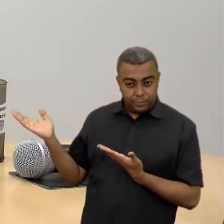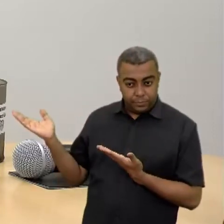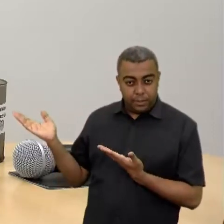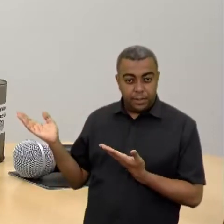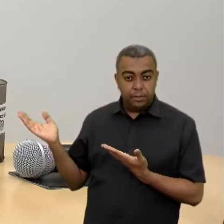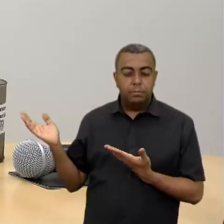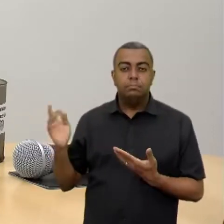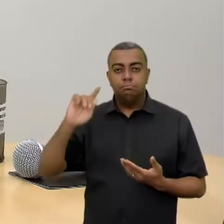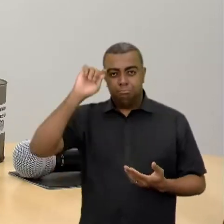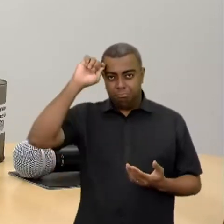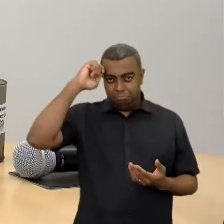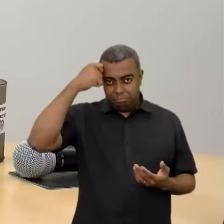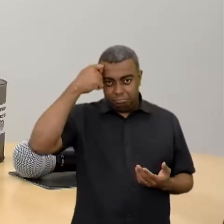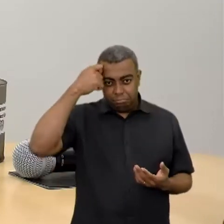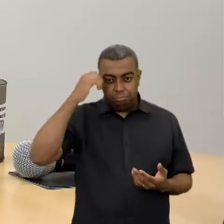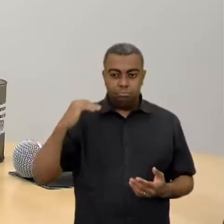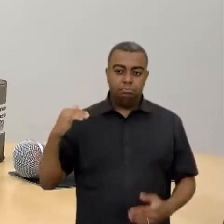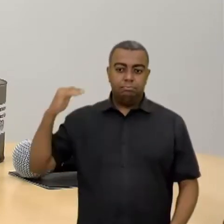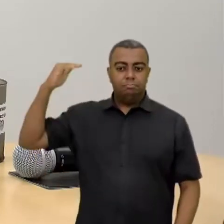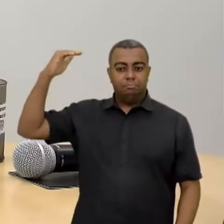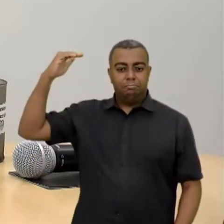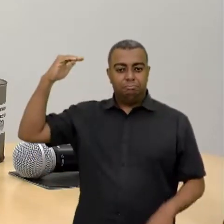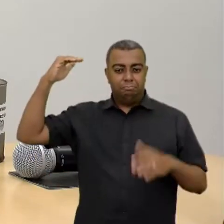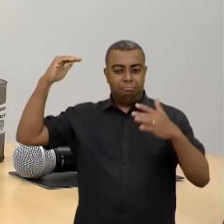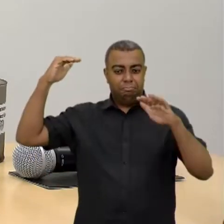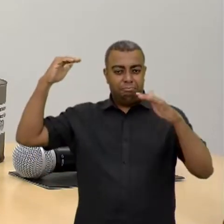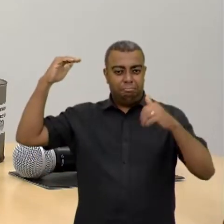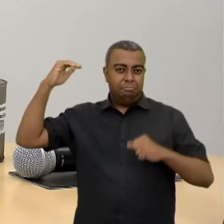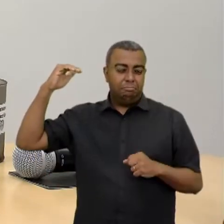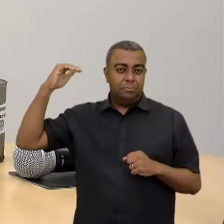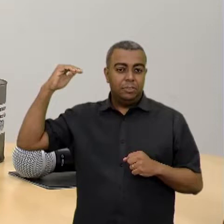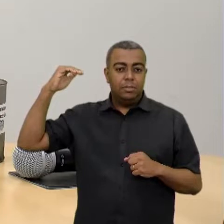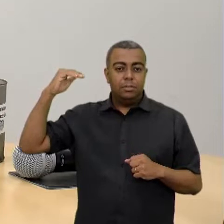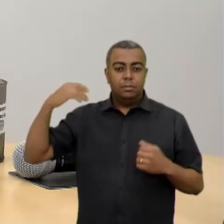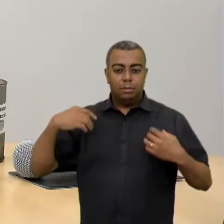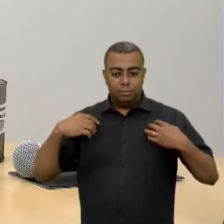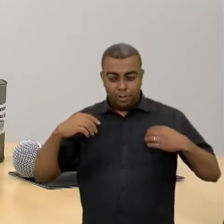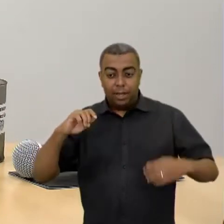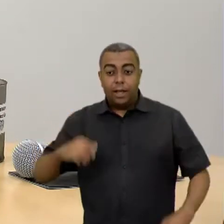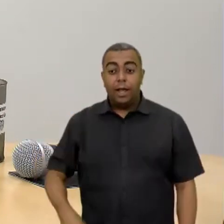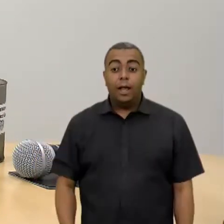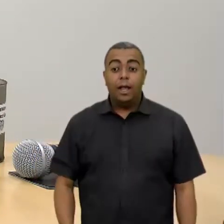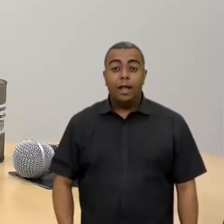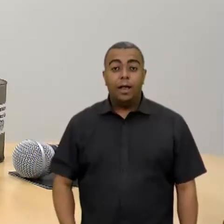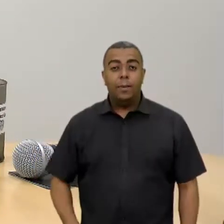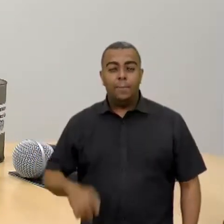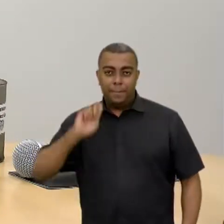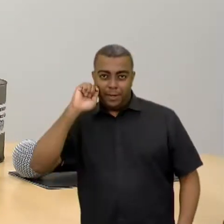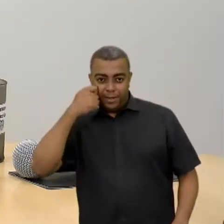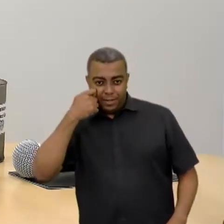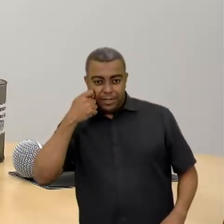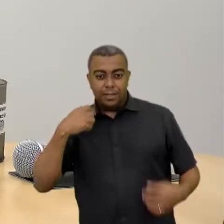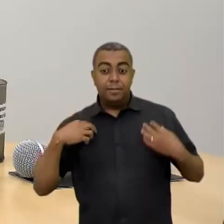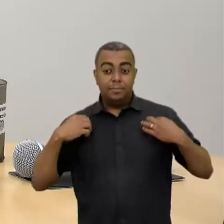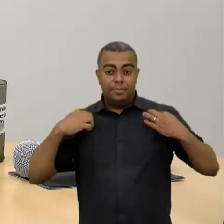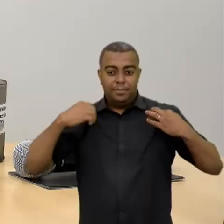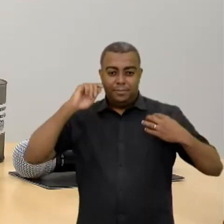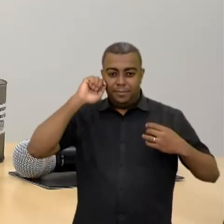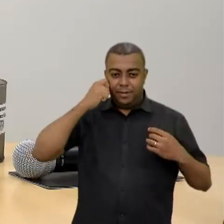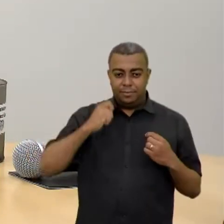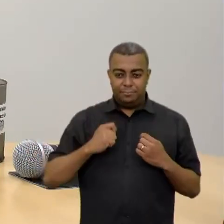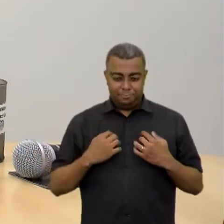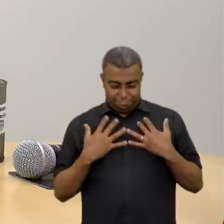sou professor negro, altura mediana, estou usando aí uma calça preta, uma camiseta preta